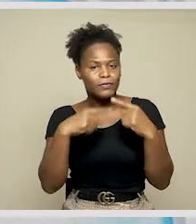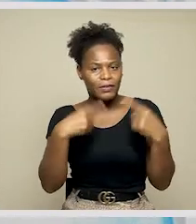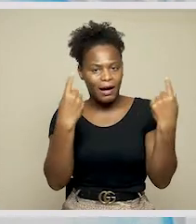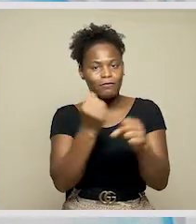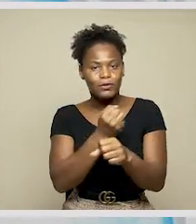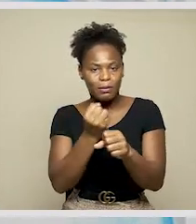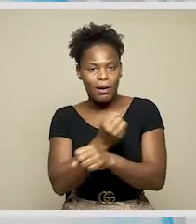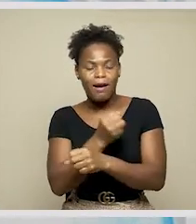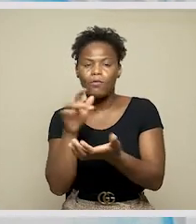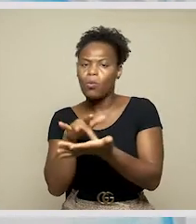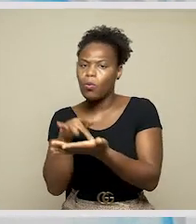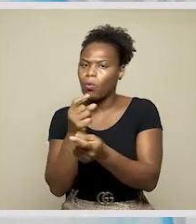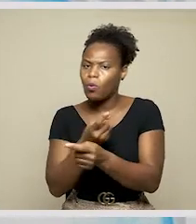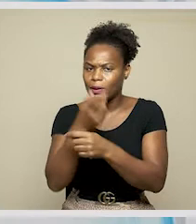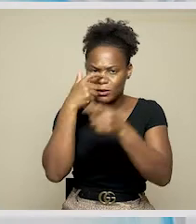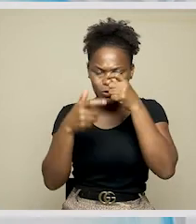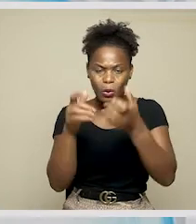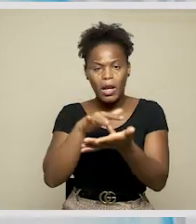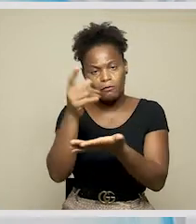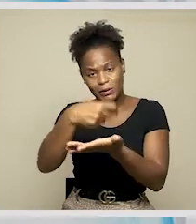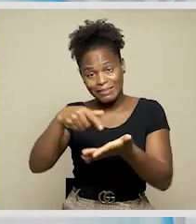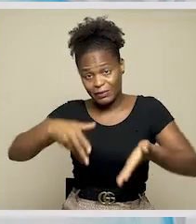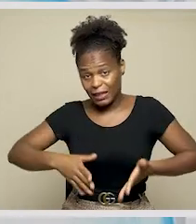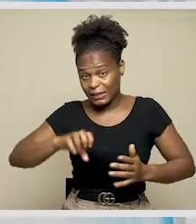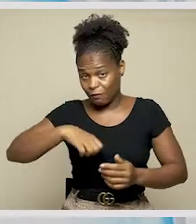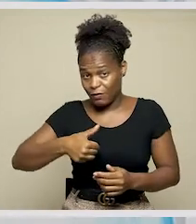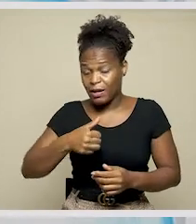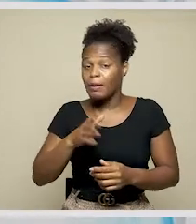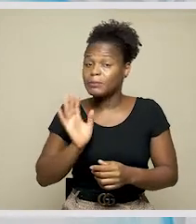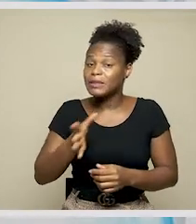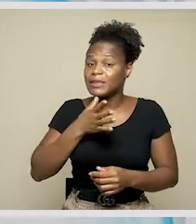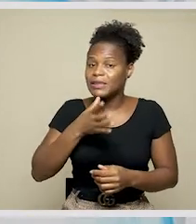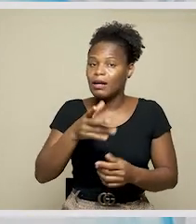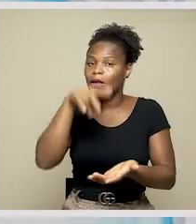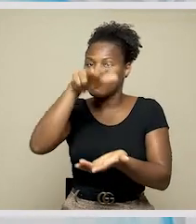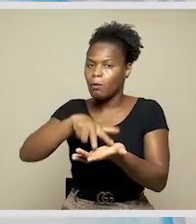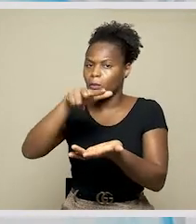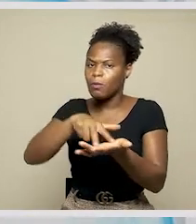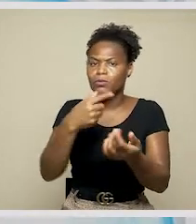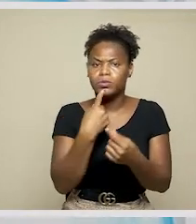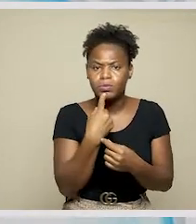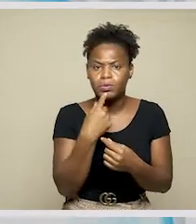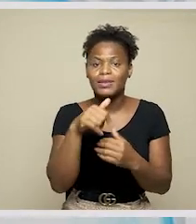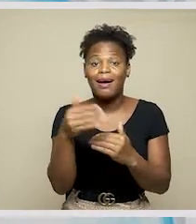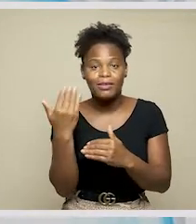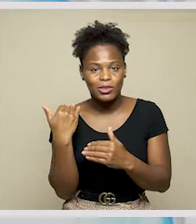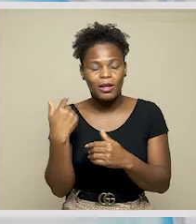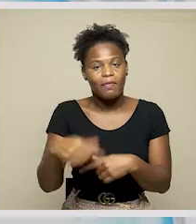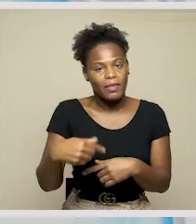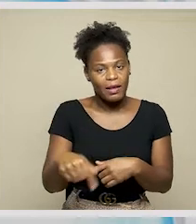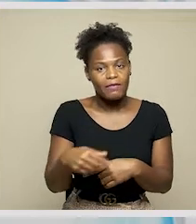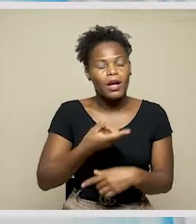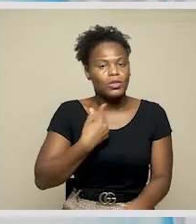trabalhos literários de autores cabo-verdianos. Mas é preciso dizer que grande parte dessas publicações eram ou tiveram